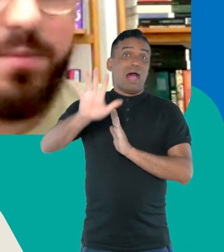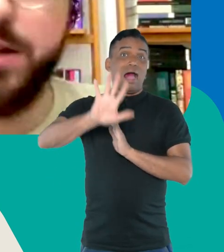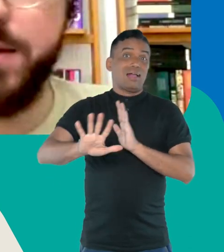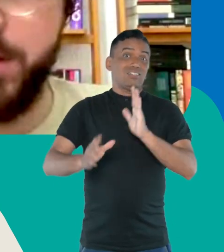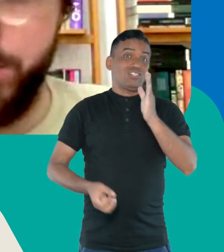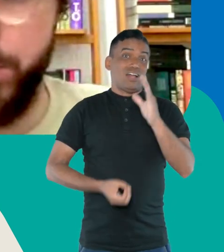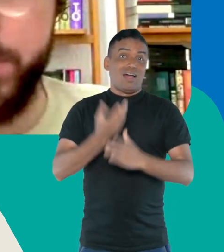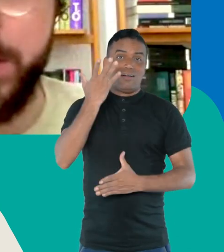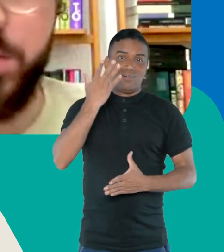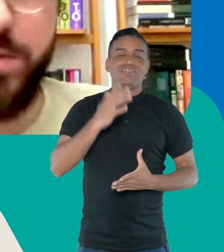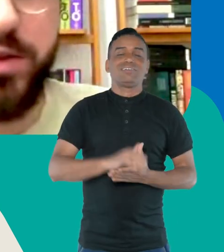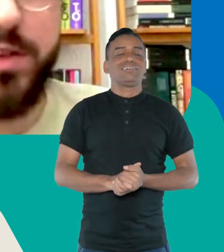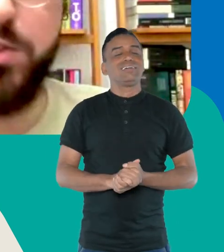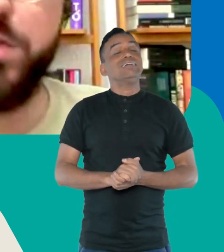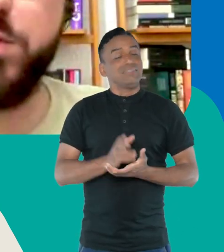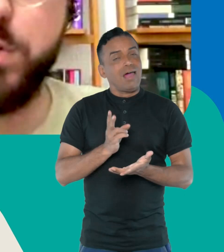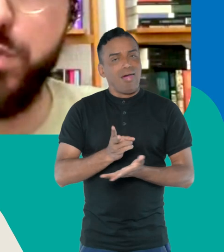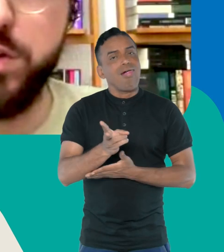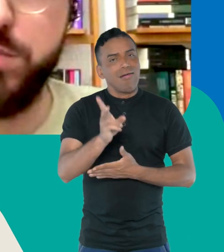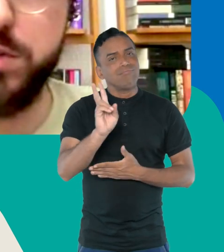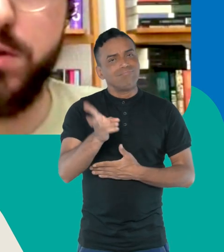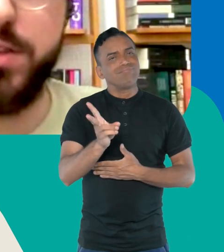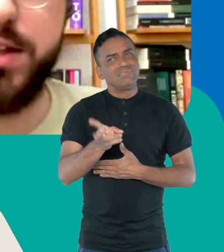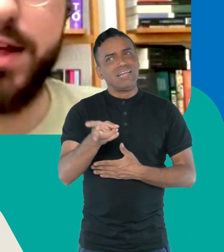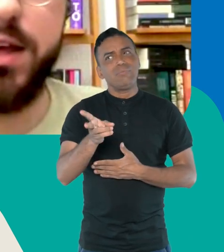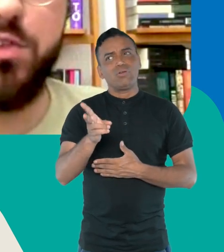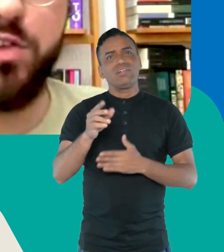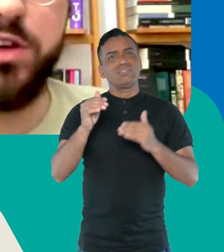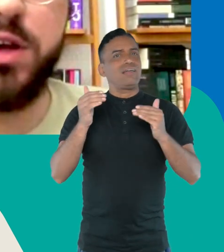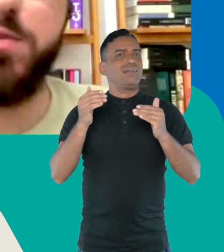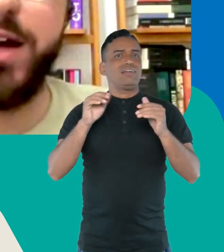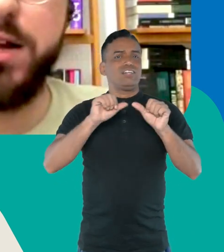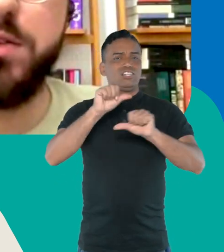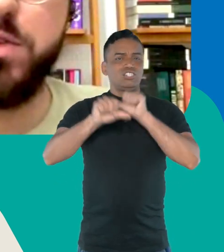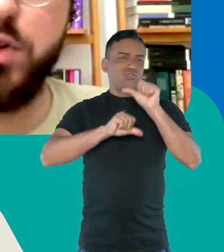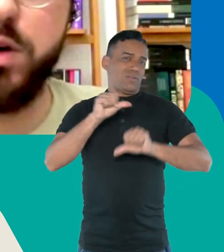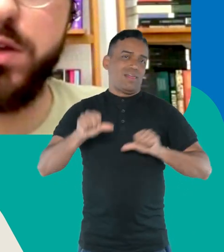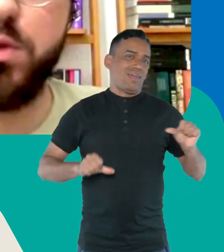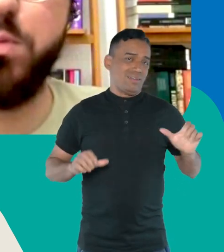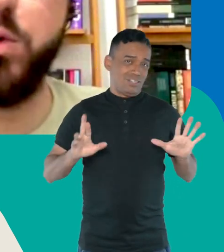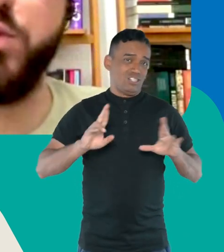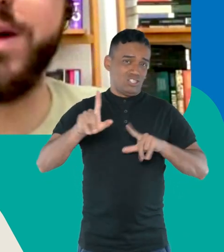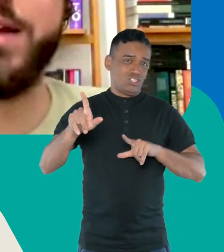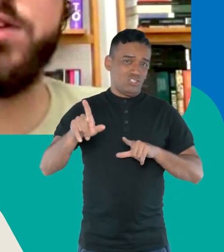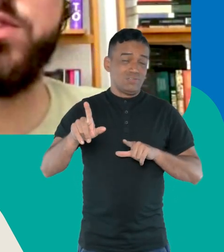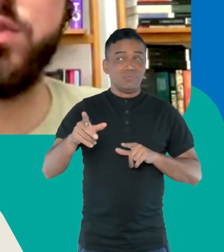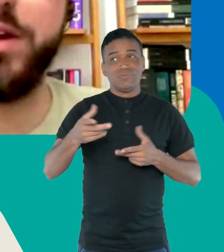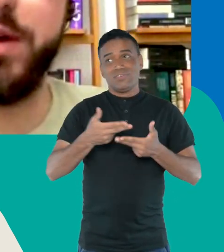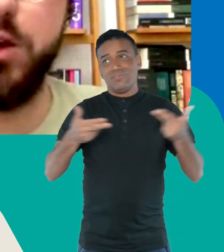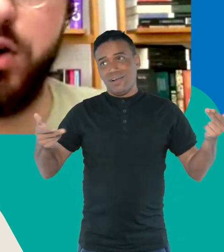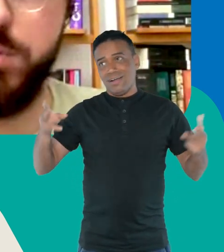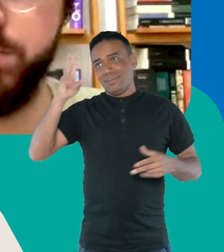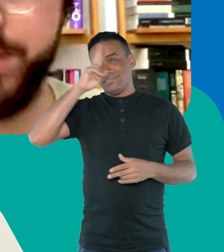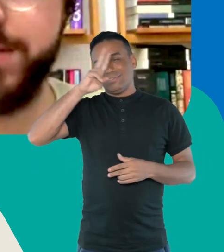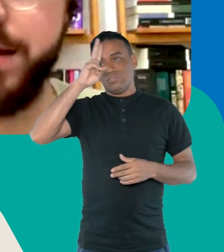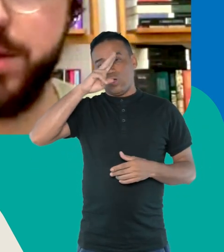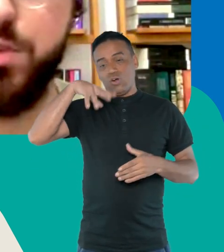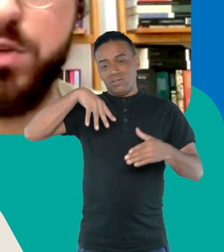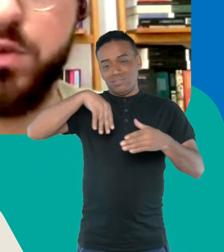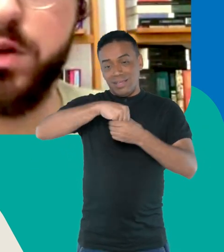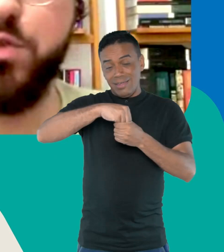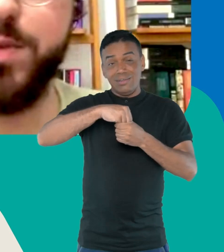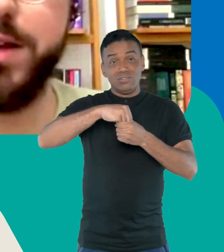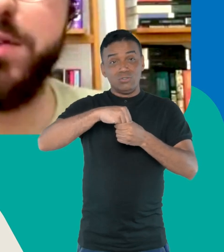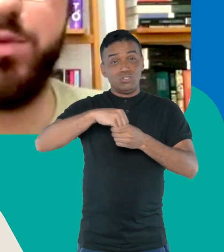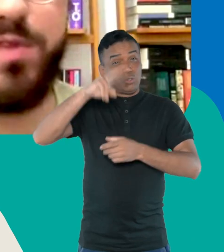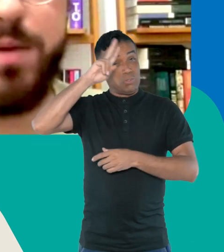que sempre eu sempre quis ser disruptivo. Então essa ideia de várias histórias compondo uma grande história maior,